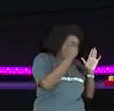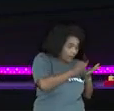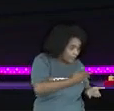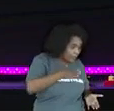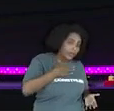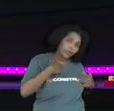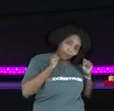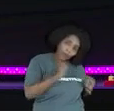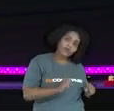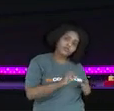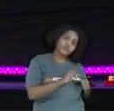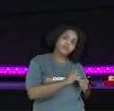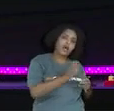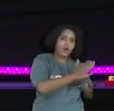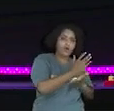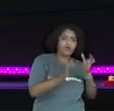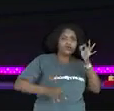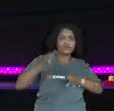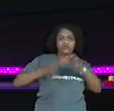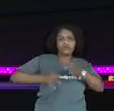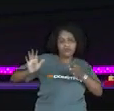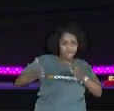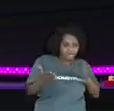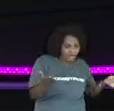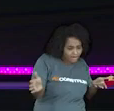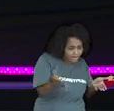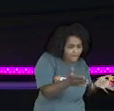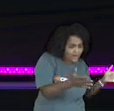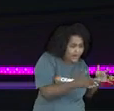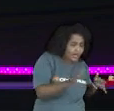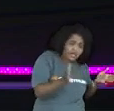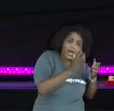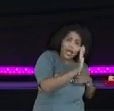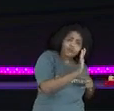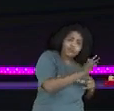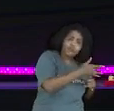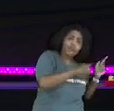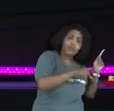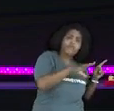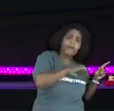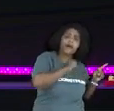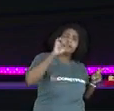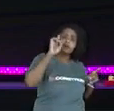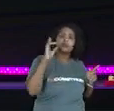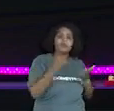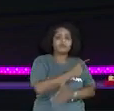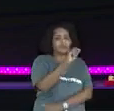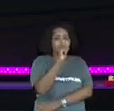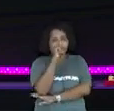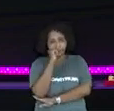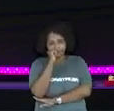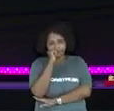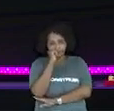confia em mim eu posso fazer aí algum juízo levantados para tentar fazer o povo amar as coisas de Deus mas só que aconteceu